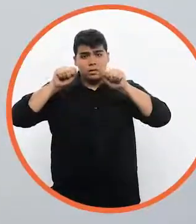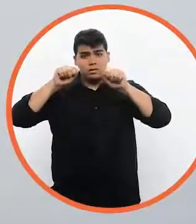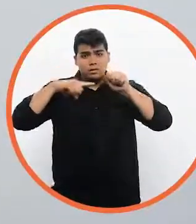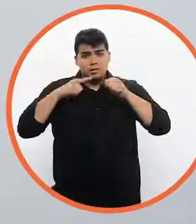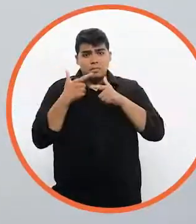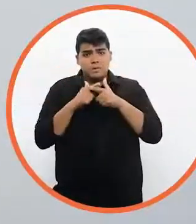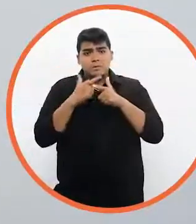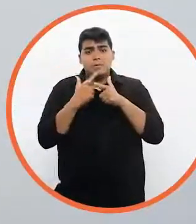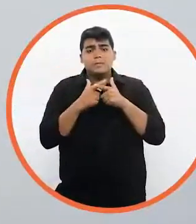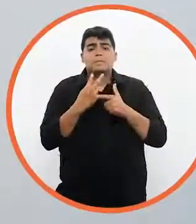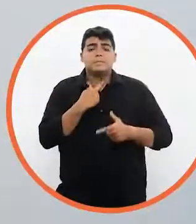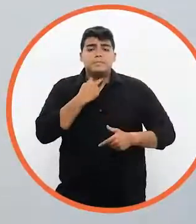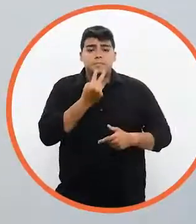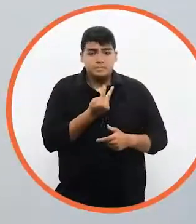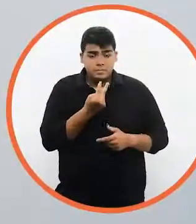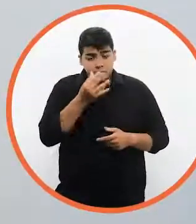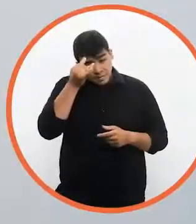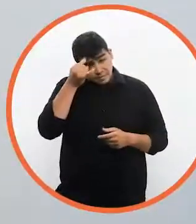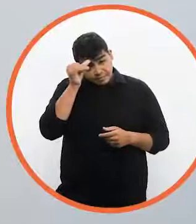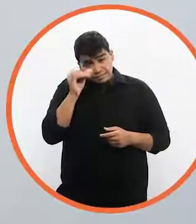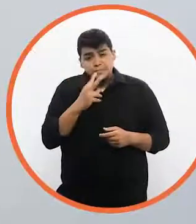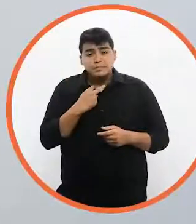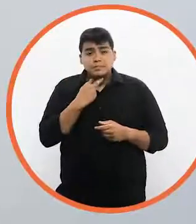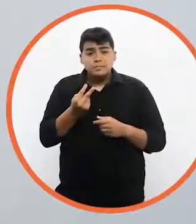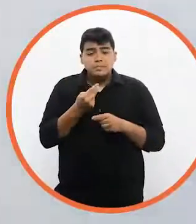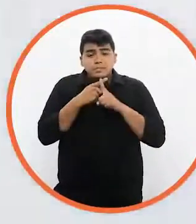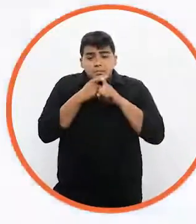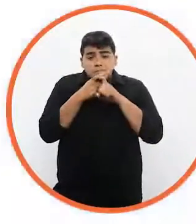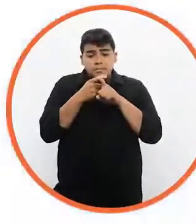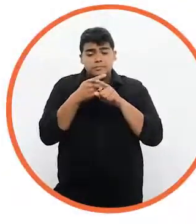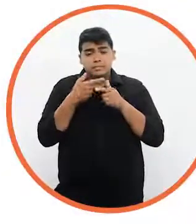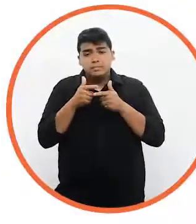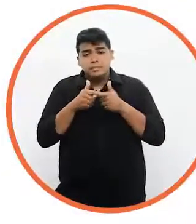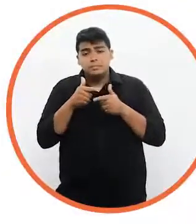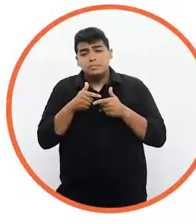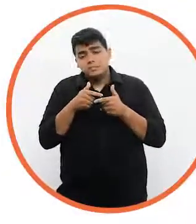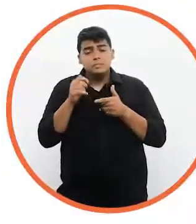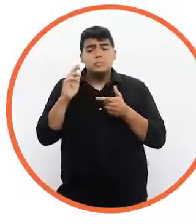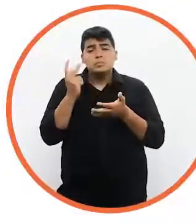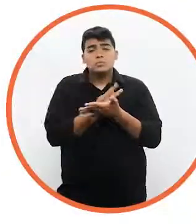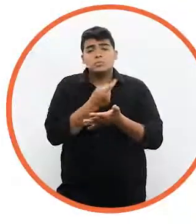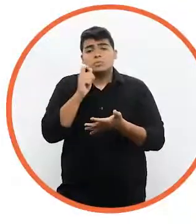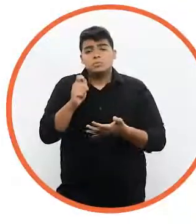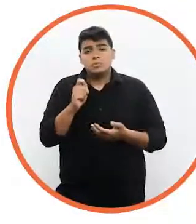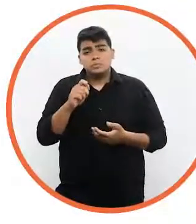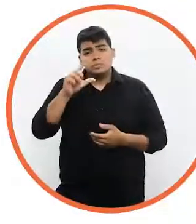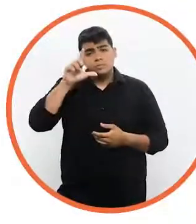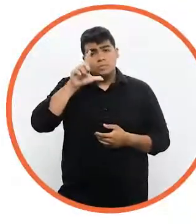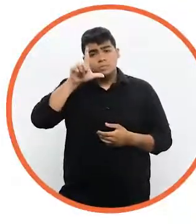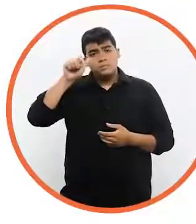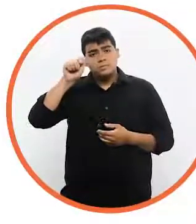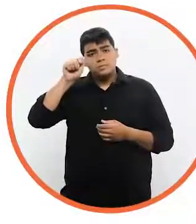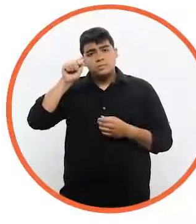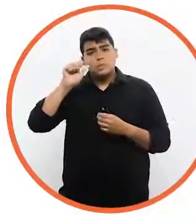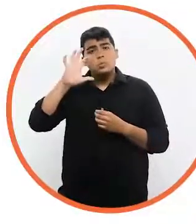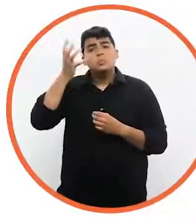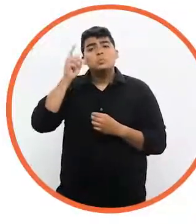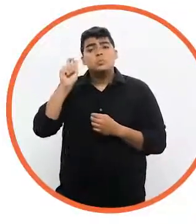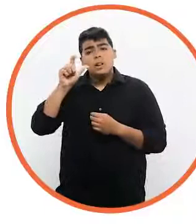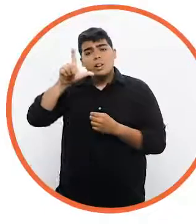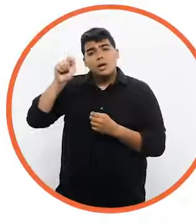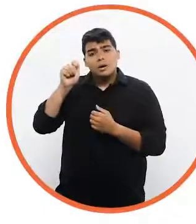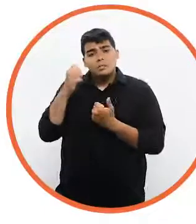evidenciava aí um choque na pronúncia. Para evitar esse choque na pronúncia, o que foi feito? Esse artigo feminino, ele passa a